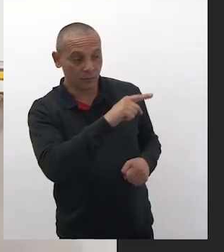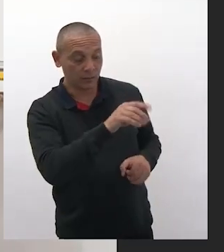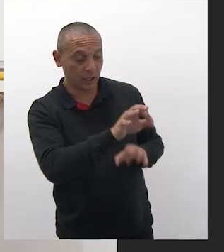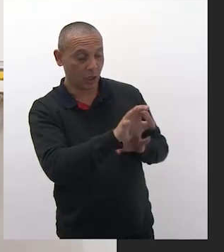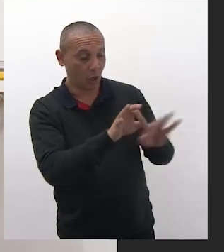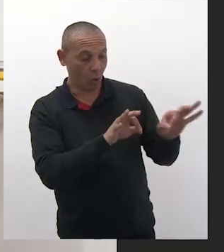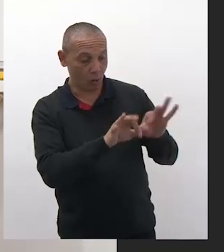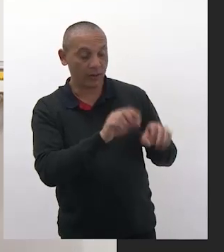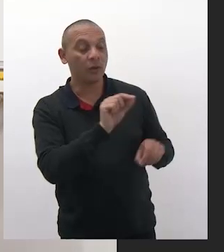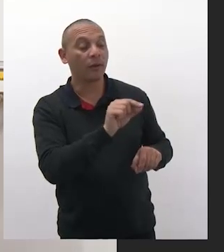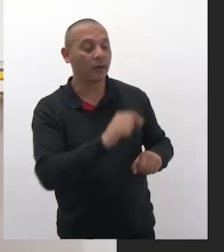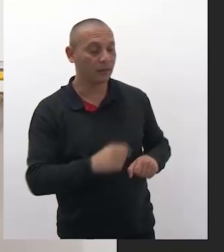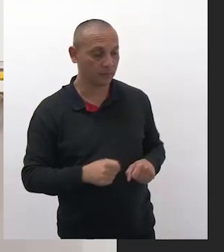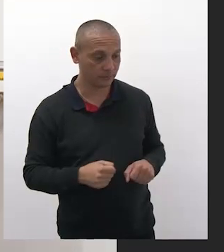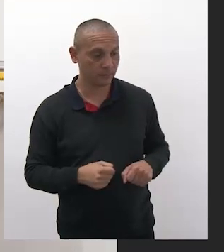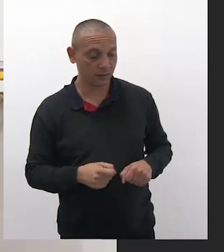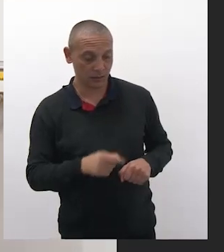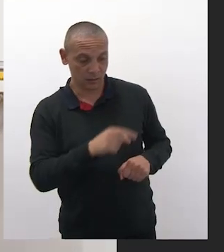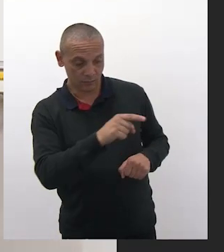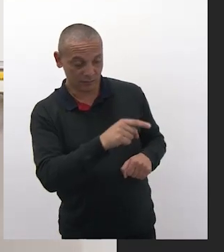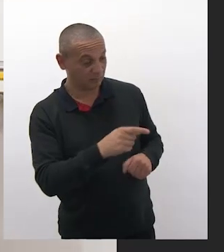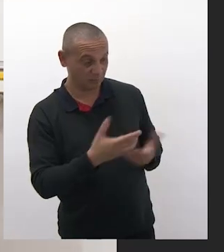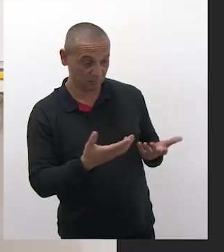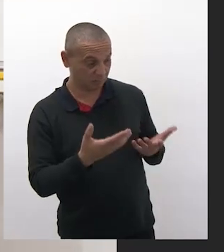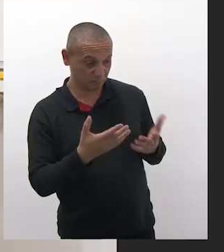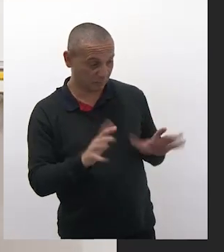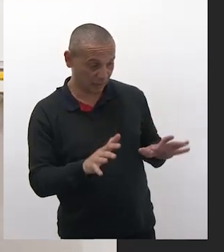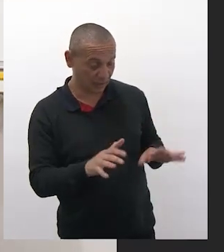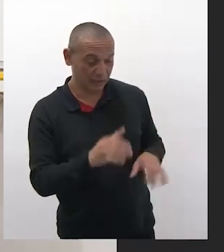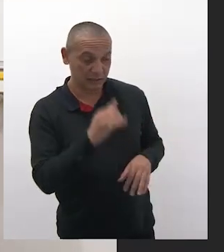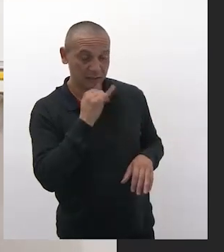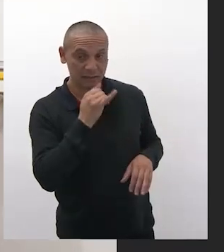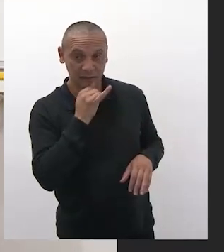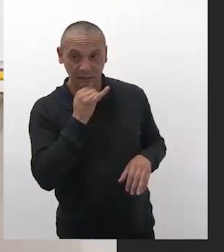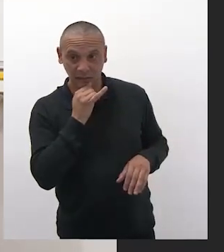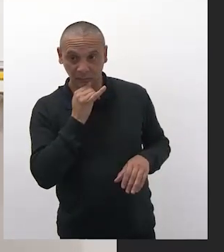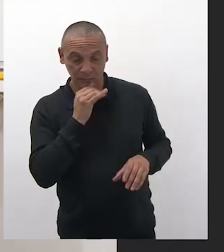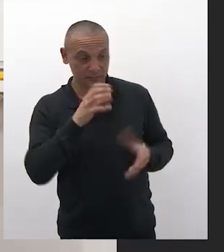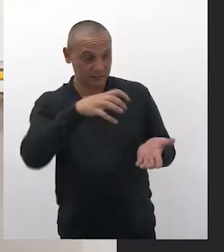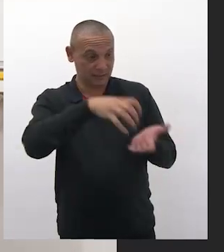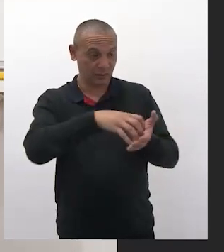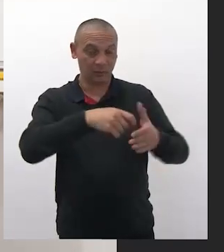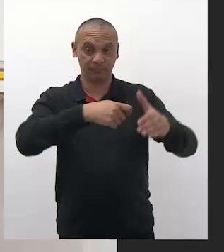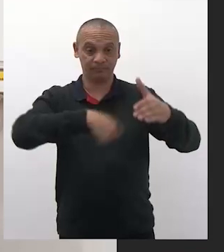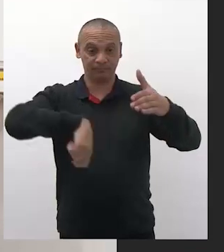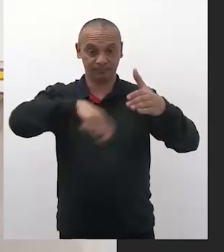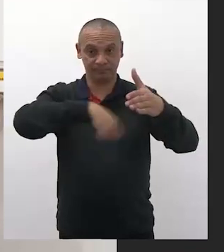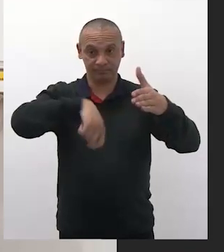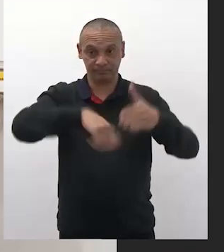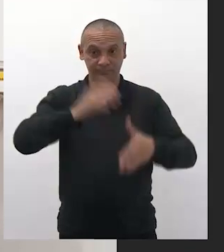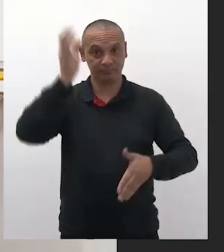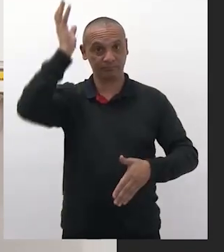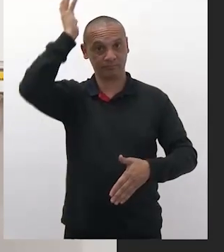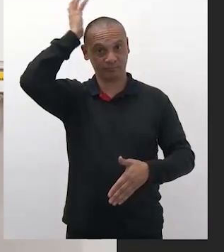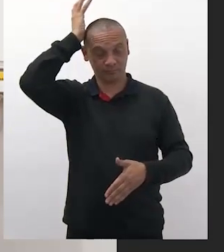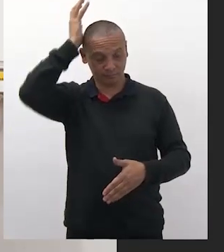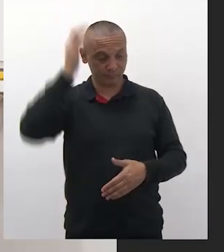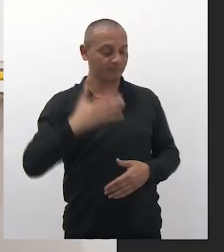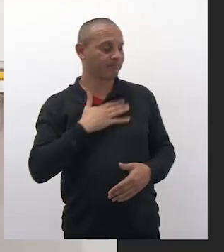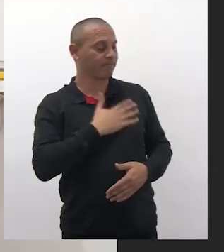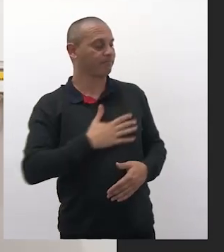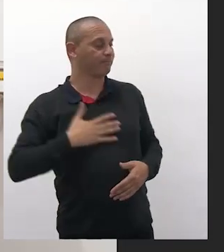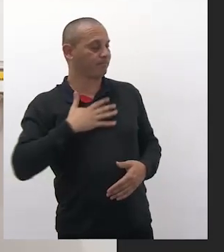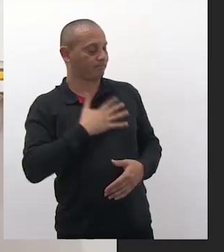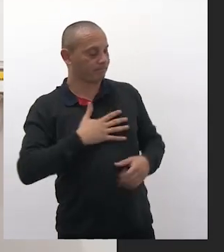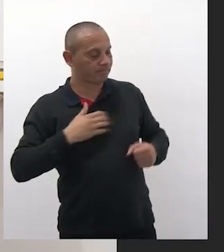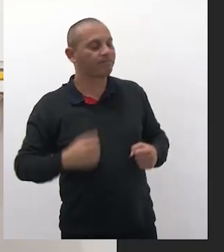mim o seguinte, você não quer, ele queria seguir na área gastronômica, ele adorava cozinhar. Falei assim, eu vou abrir